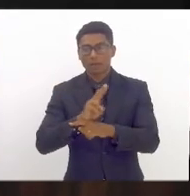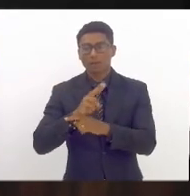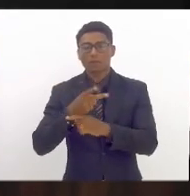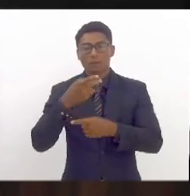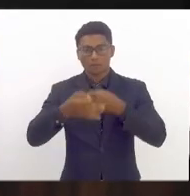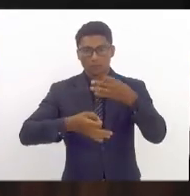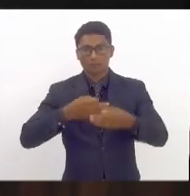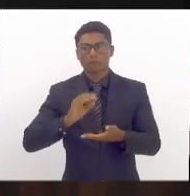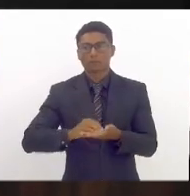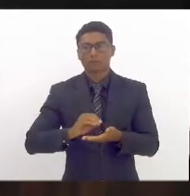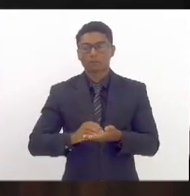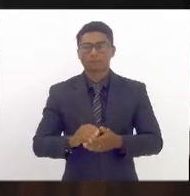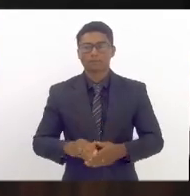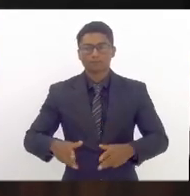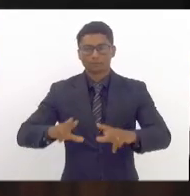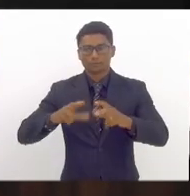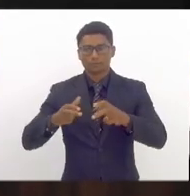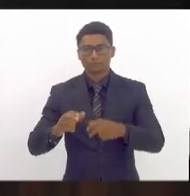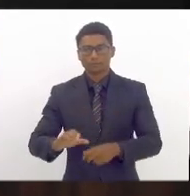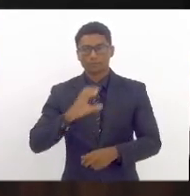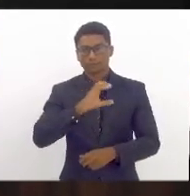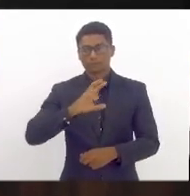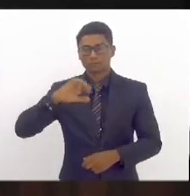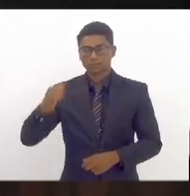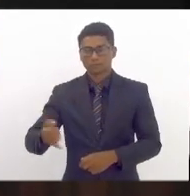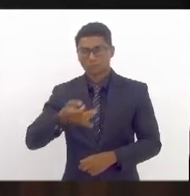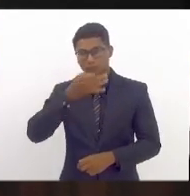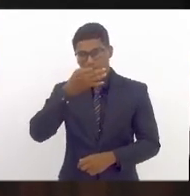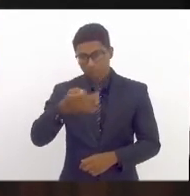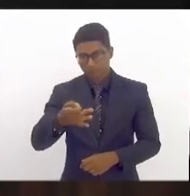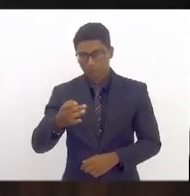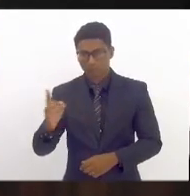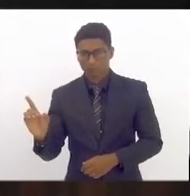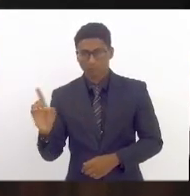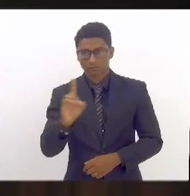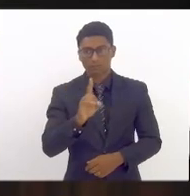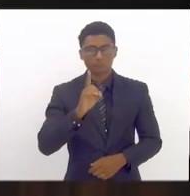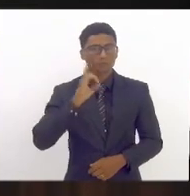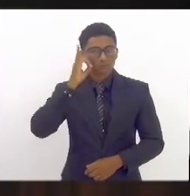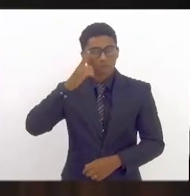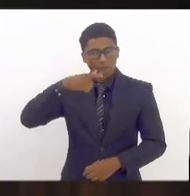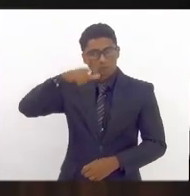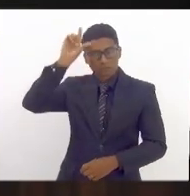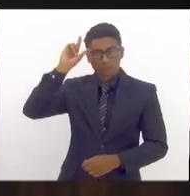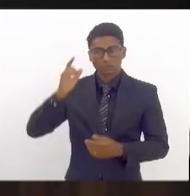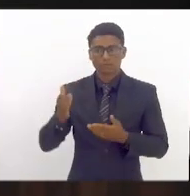Controle. Para emitir parecer pela Comissão de Constituição e Justiça, deputado Luiz Paulo.